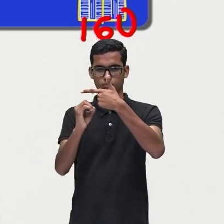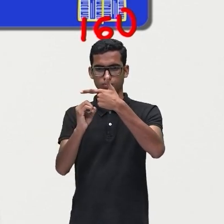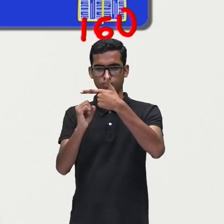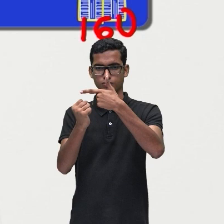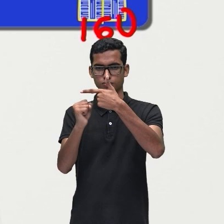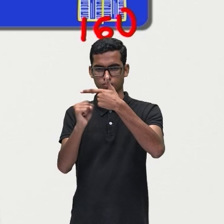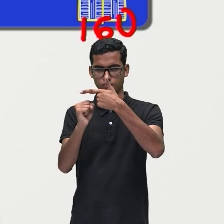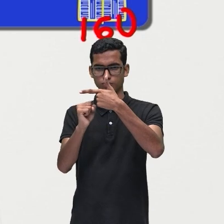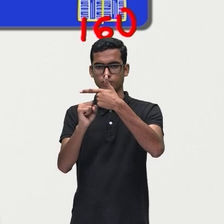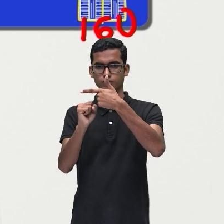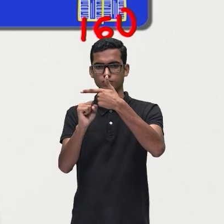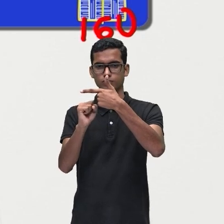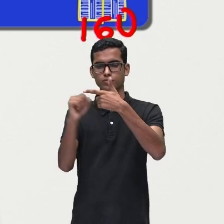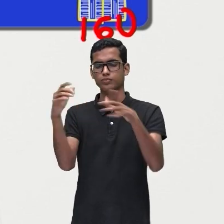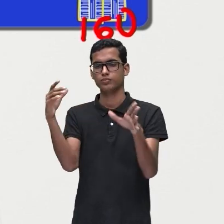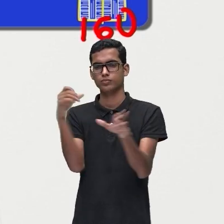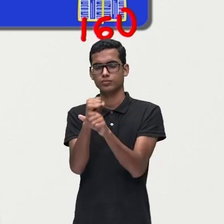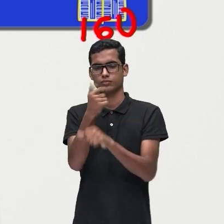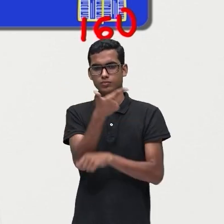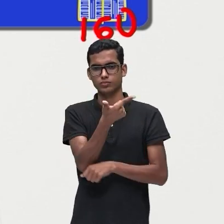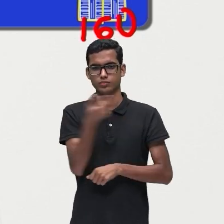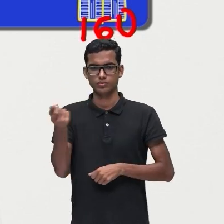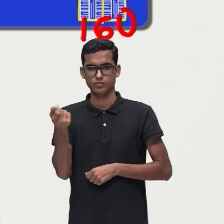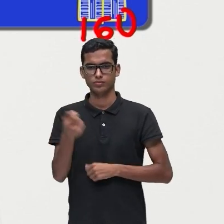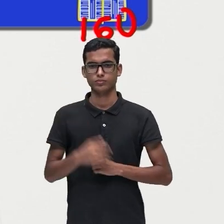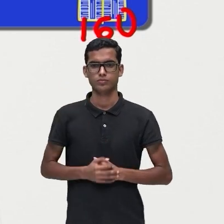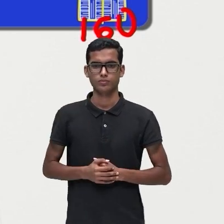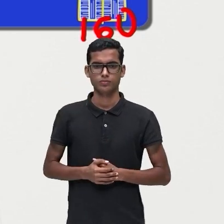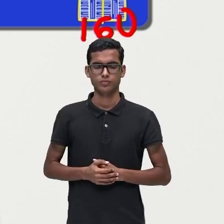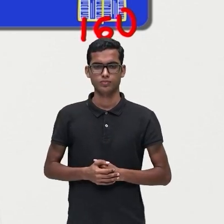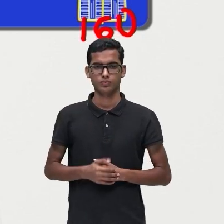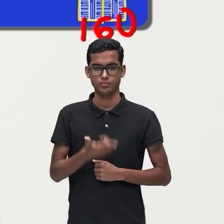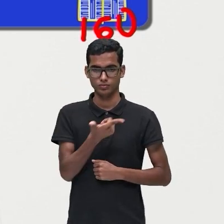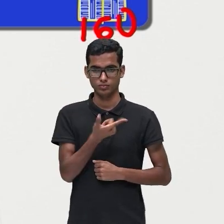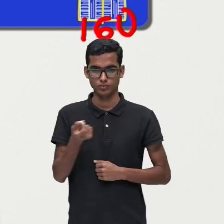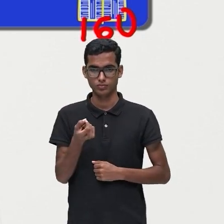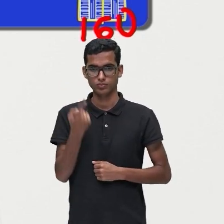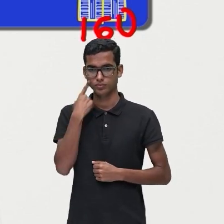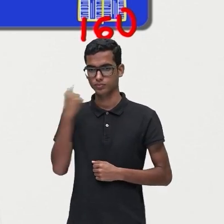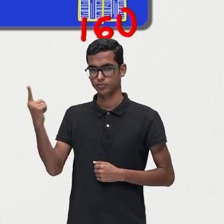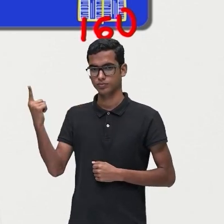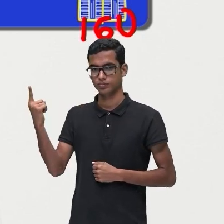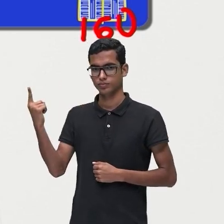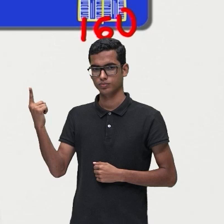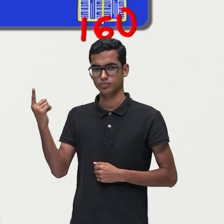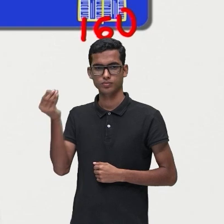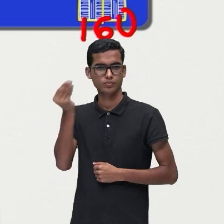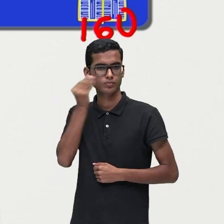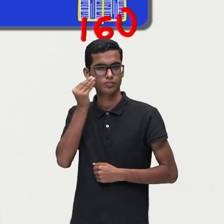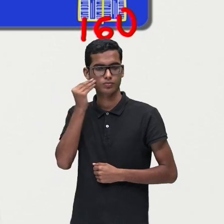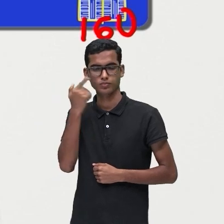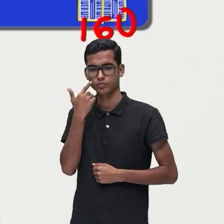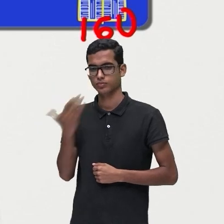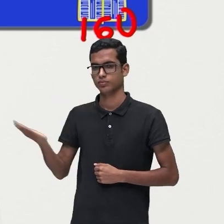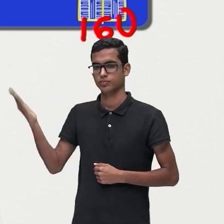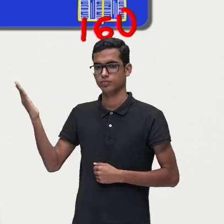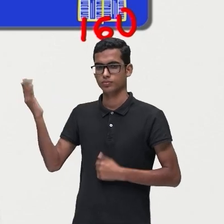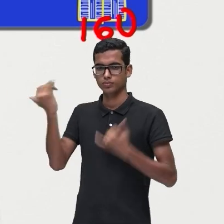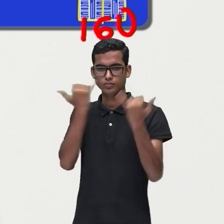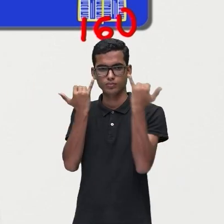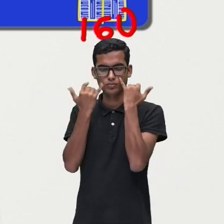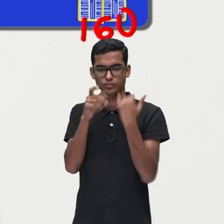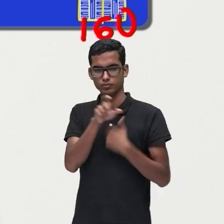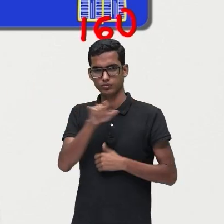vai dar 20. Observe aqui, ó. É a mesma coisa que está aqui. Se